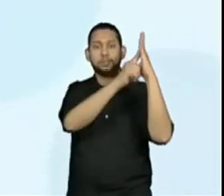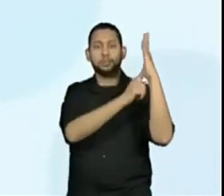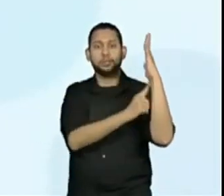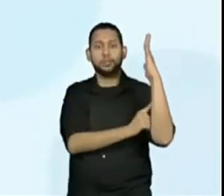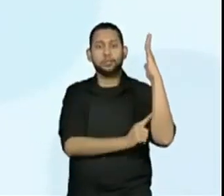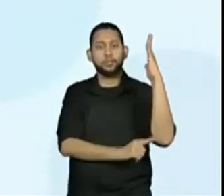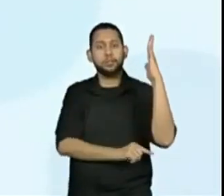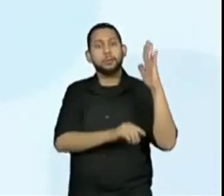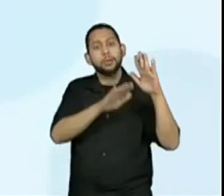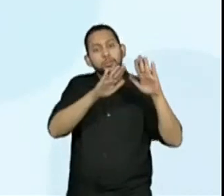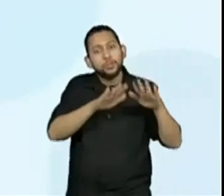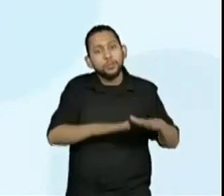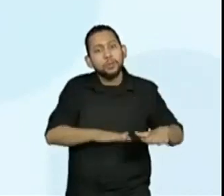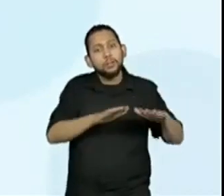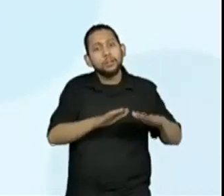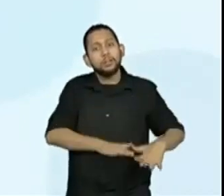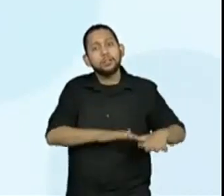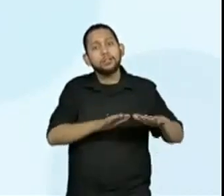Amenizar a vazão